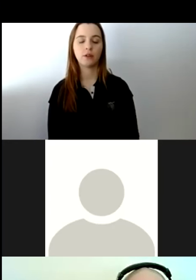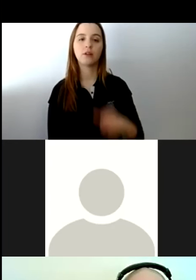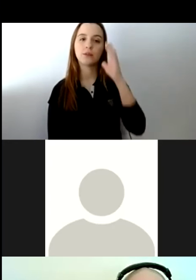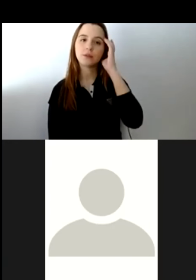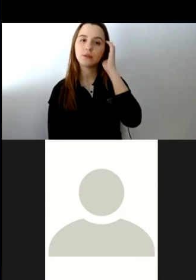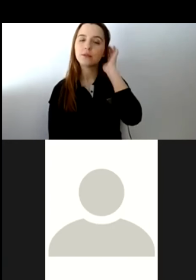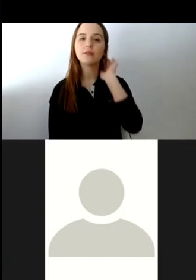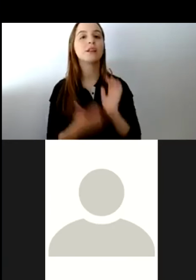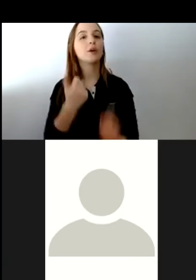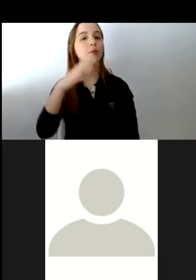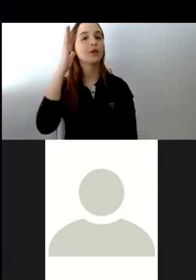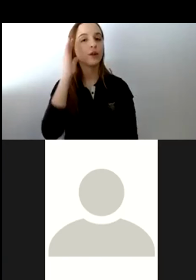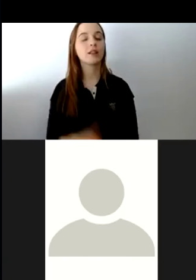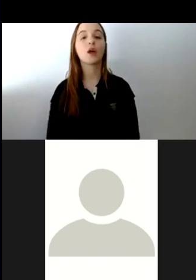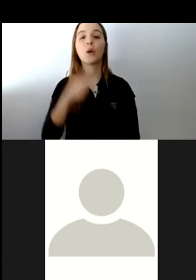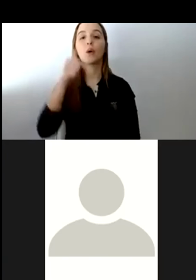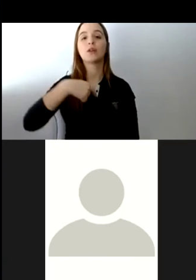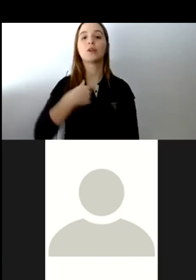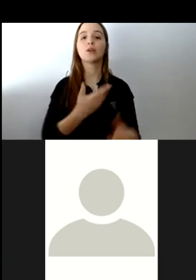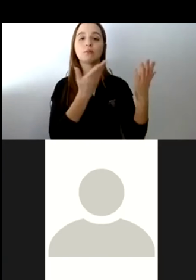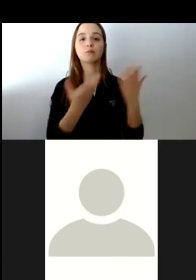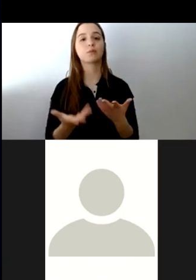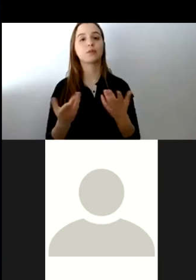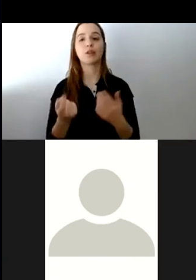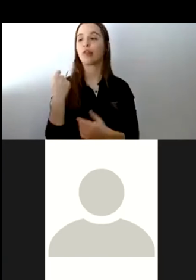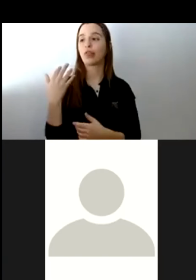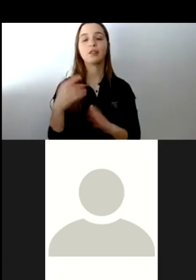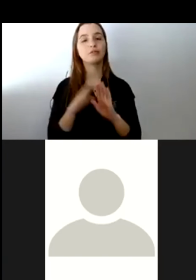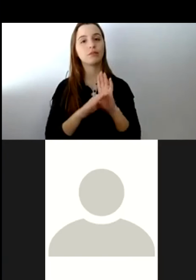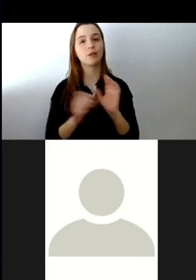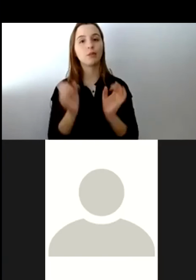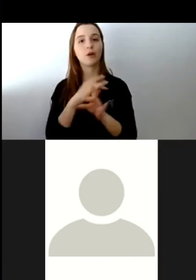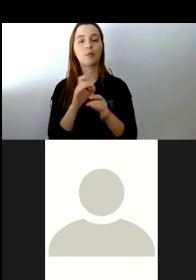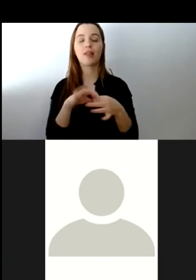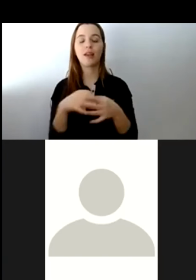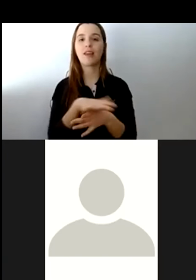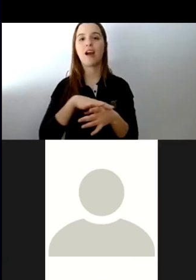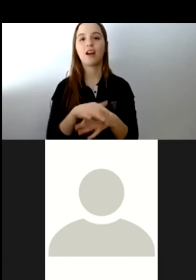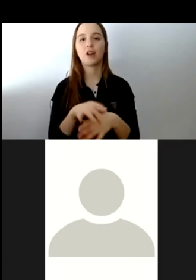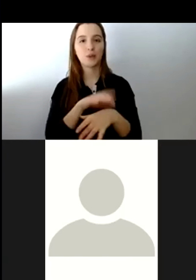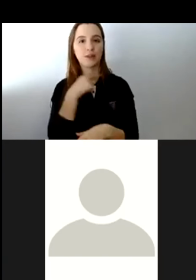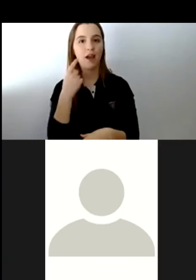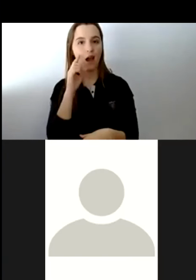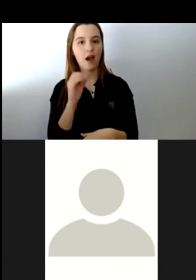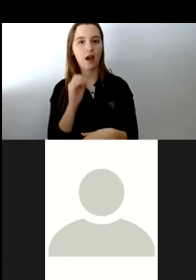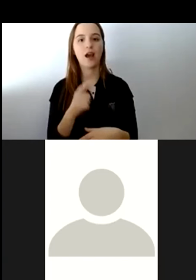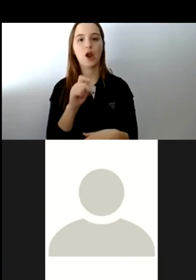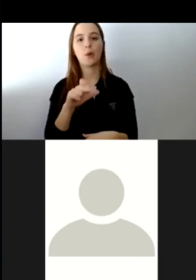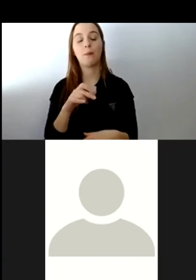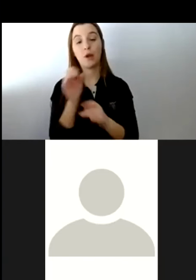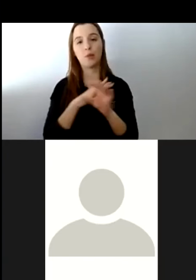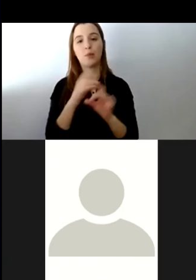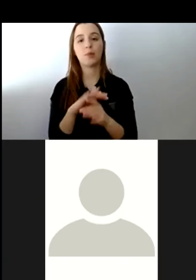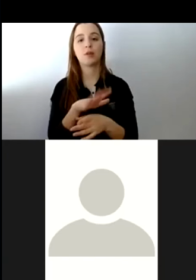Boa tarde. Venho hoje apresentar-vos o mais recente programa europeu na área das doenças raras, o European Joint Program on Rare